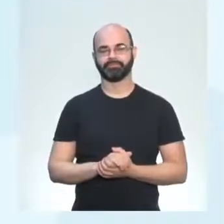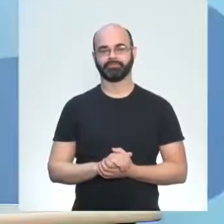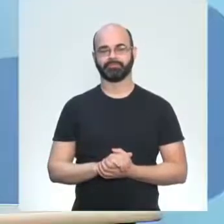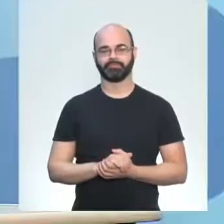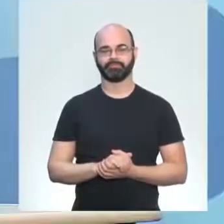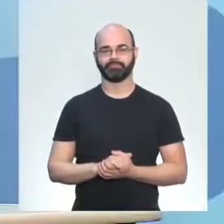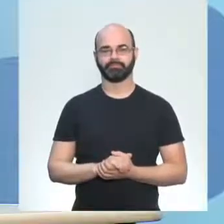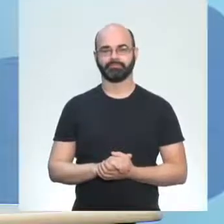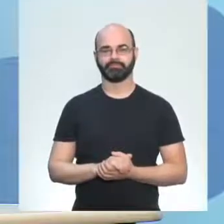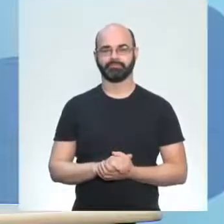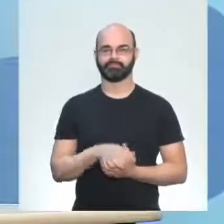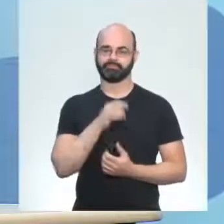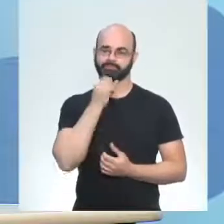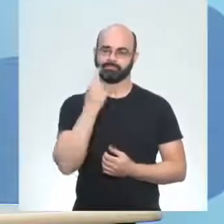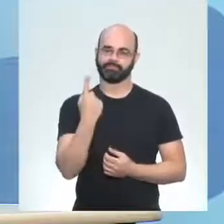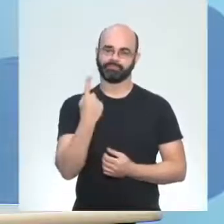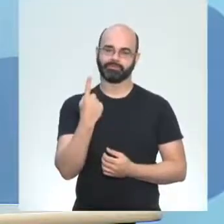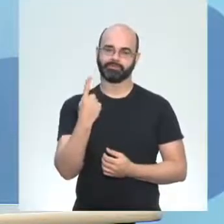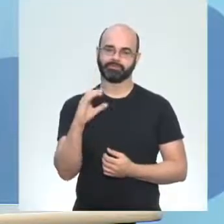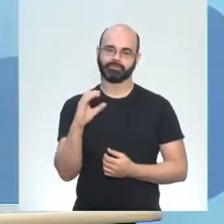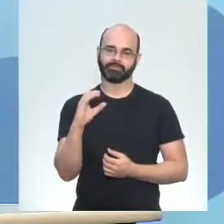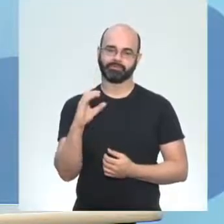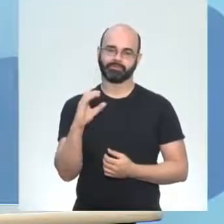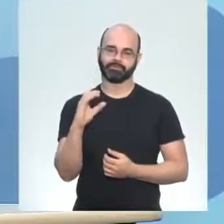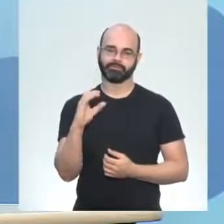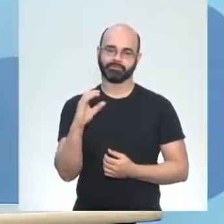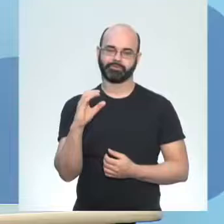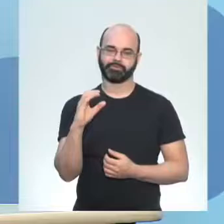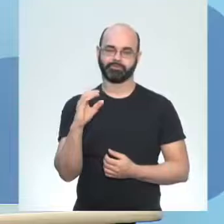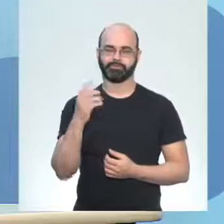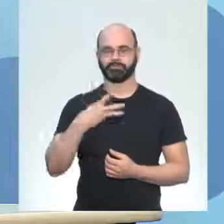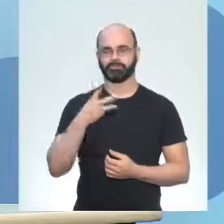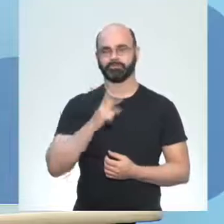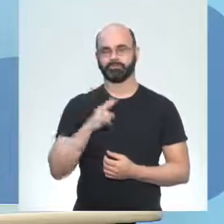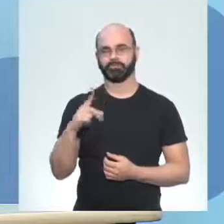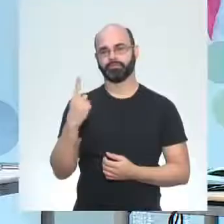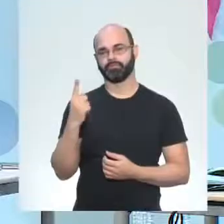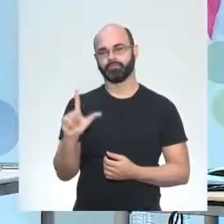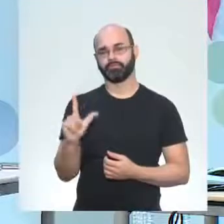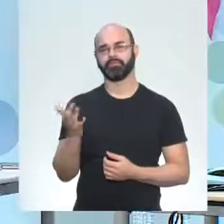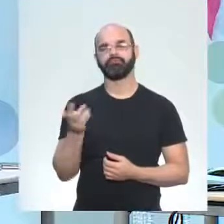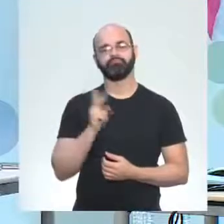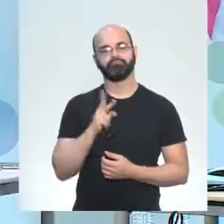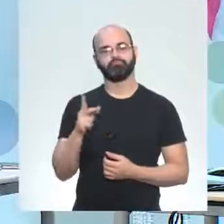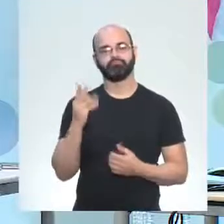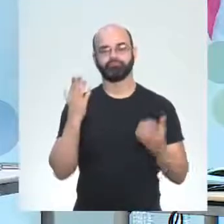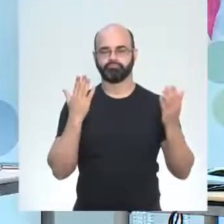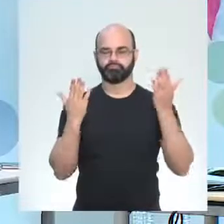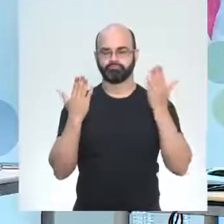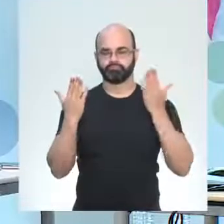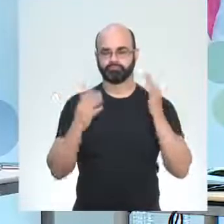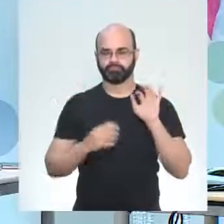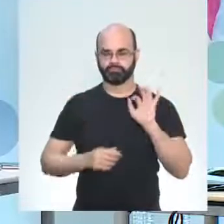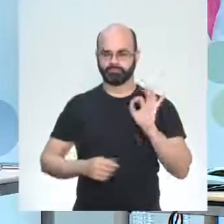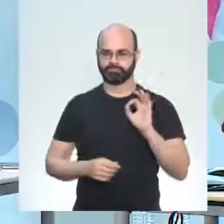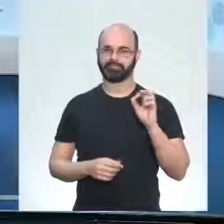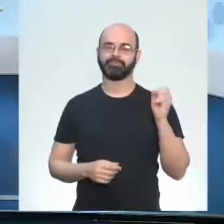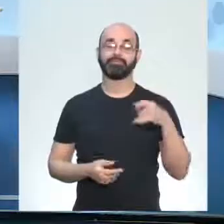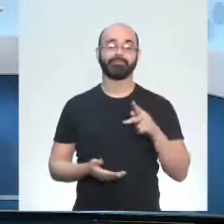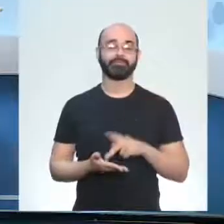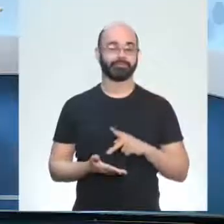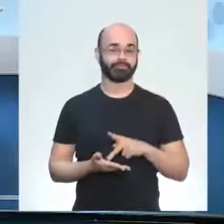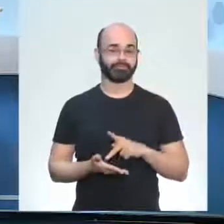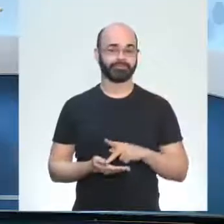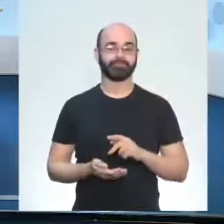que 1 decímetro cúbico também é igual a 1 litro, né? Exatamente, Então, também posso é igual a 1 cair litro. nessa relação de 1 Muito para bem. 1, né? Exatamente.